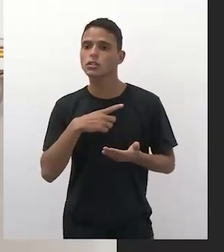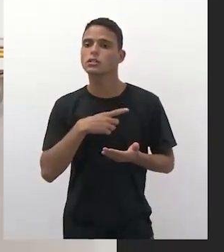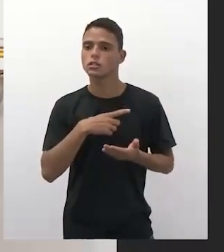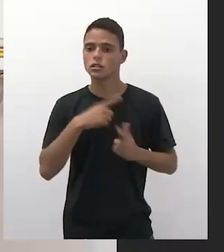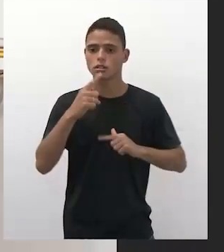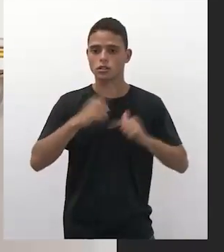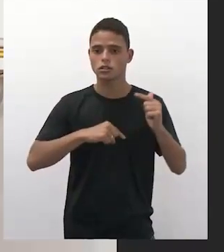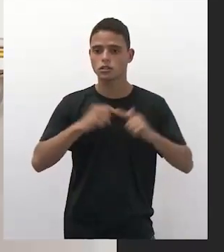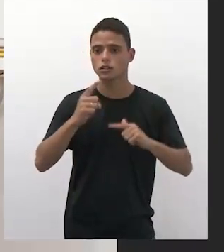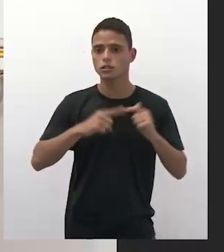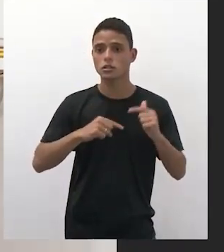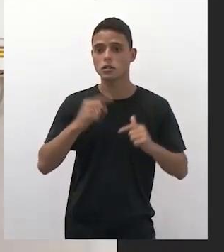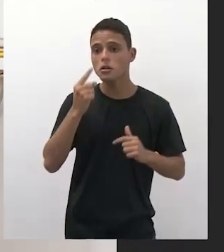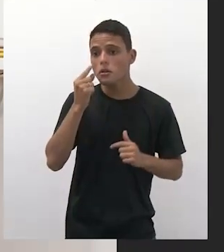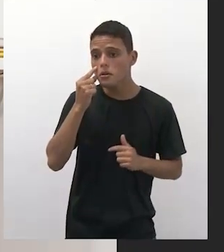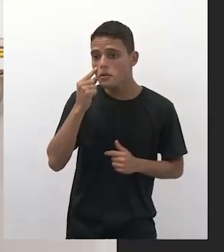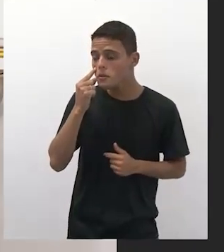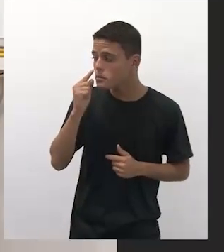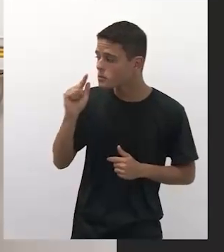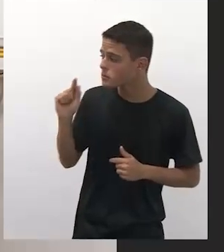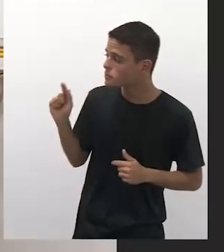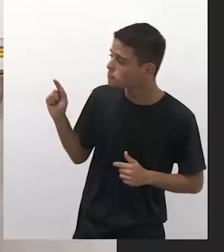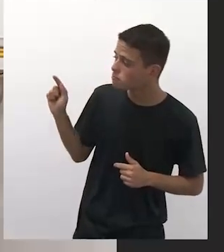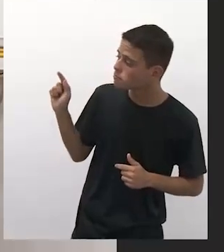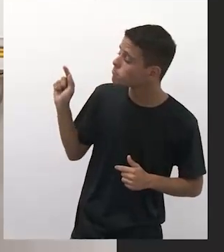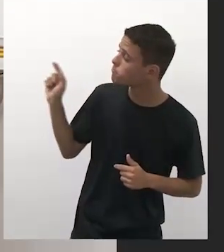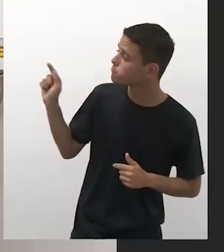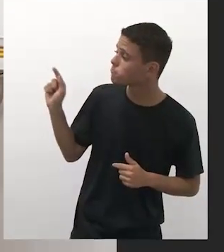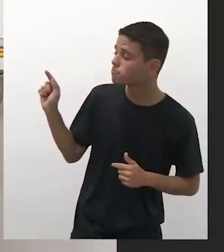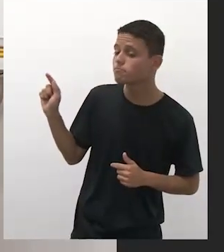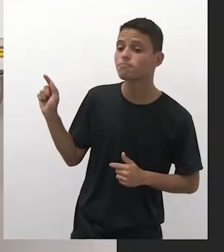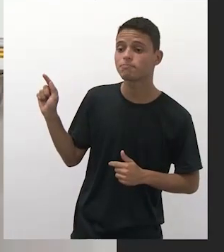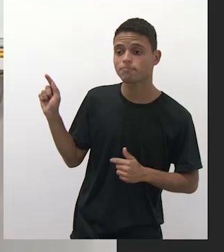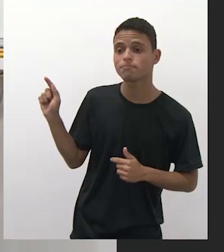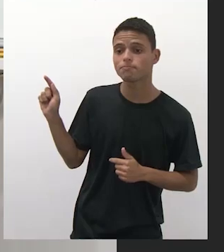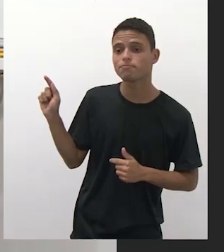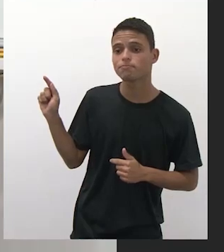mostrar até, que é esse objeto aqui, ó.